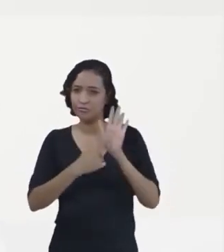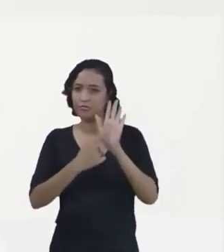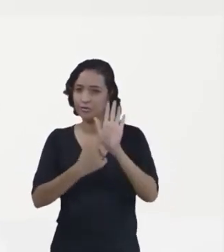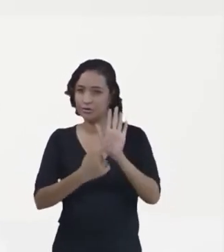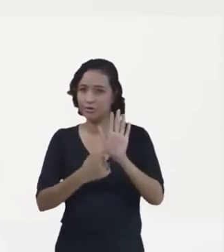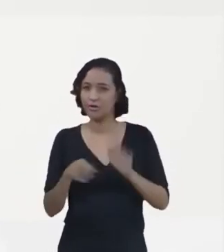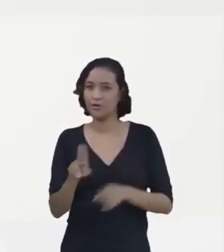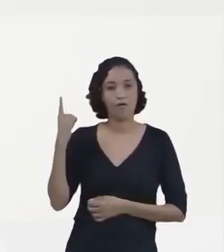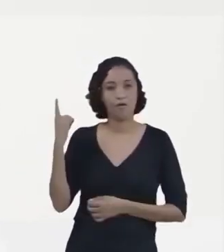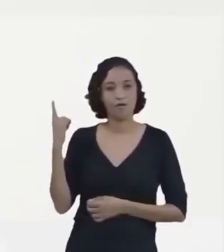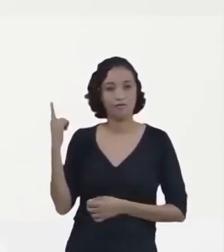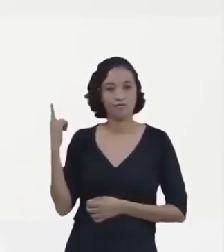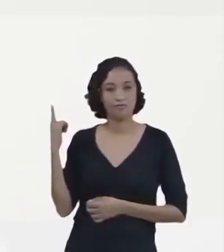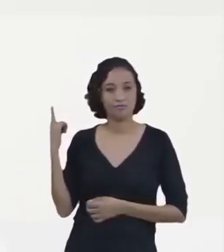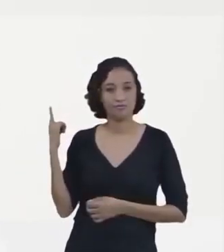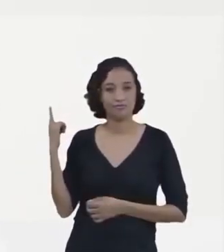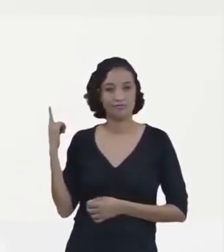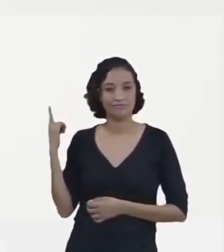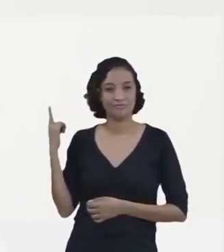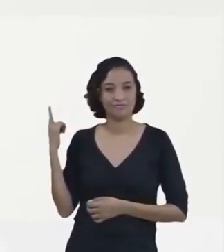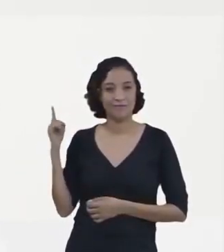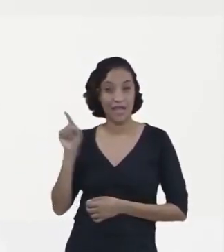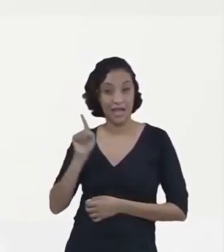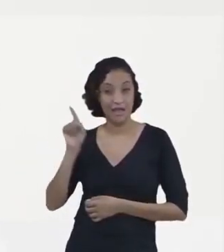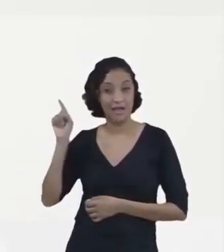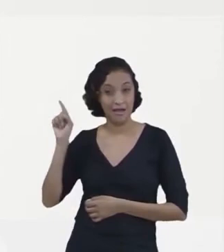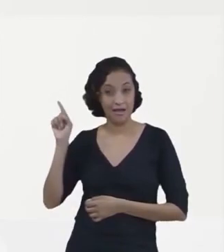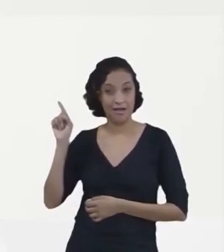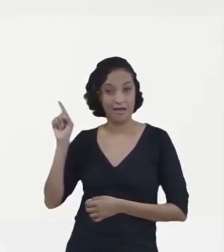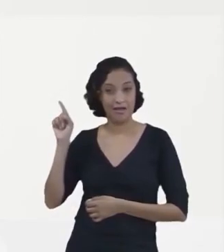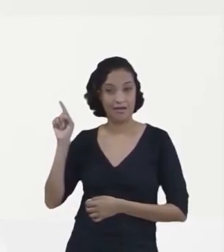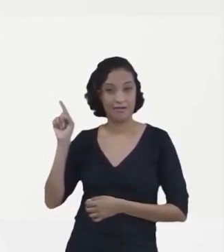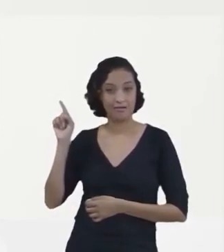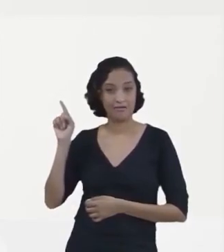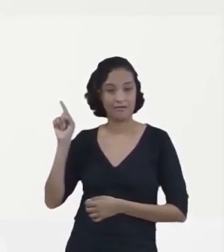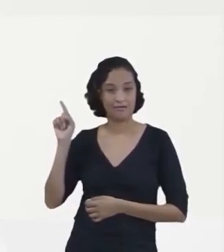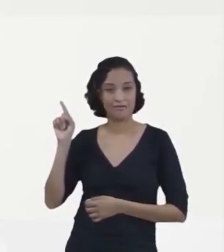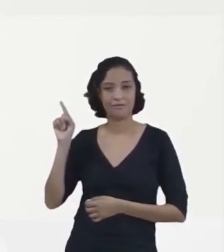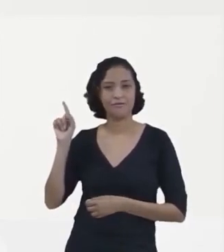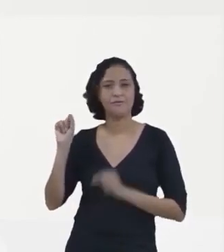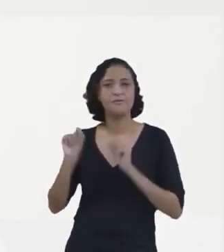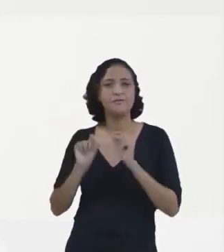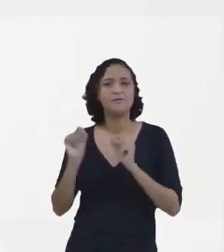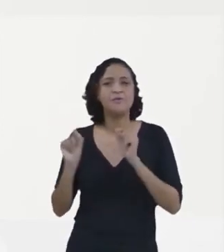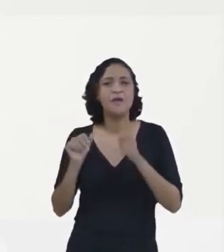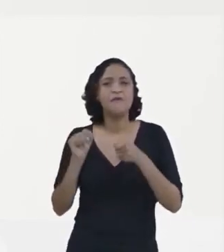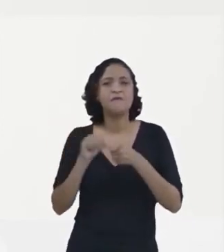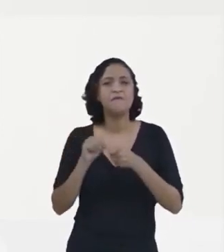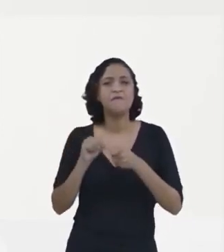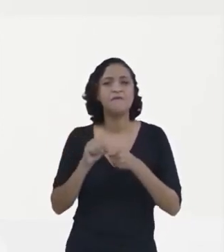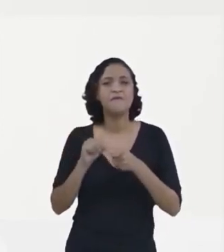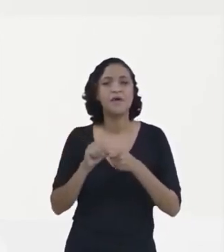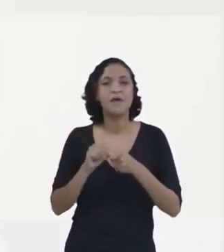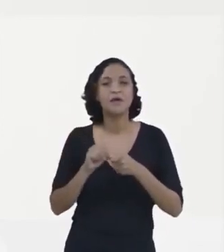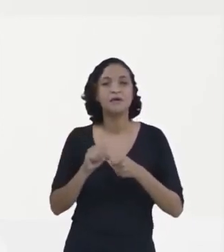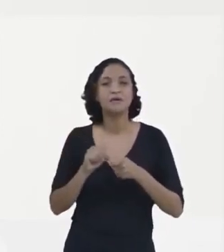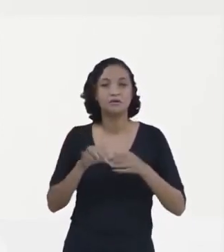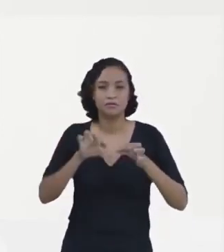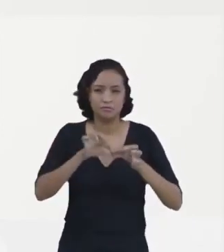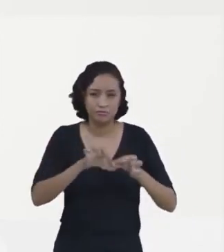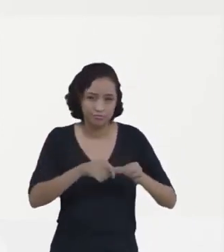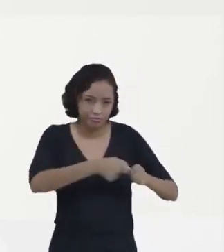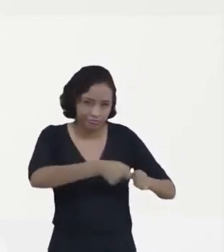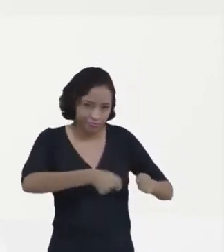Então aqui, ele fez a sua medida usando a trena. Ele deve